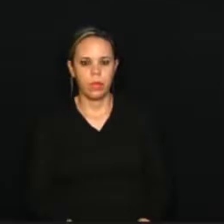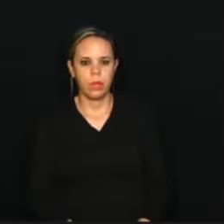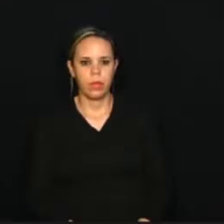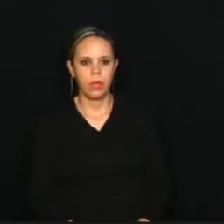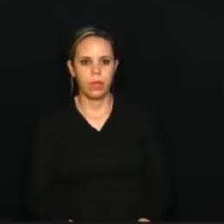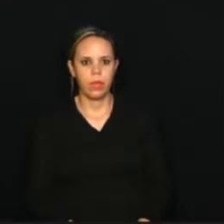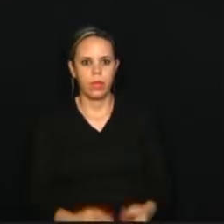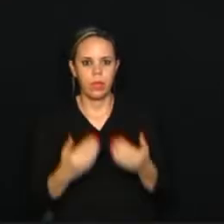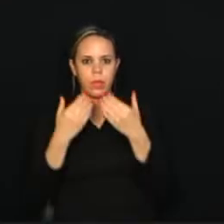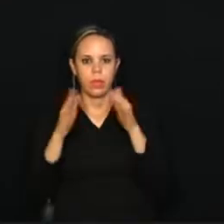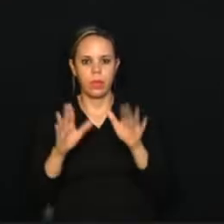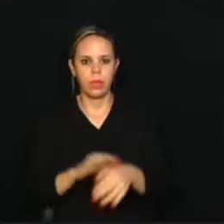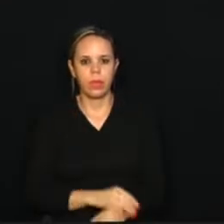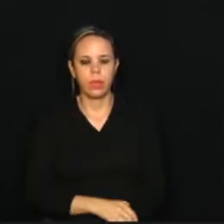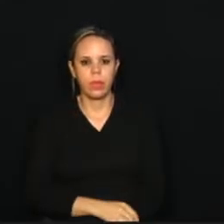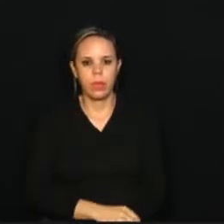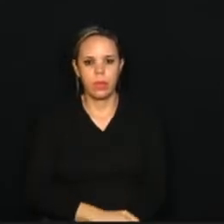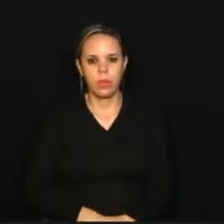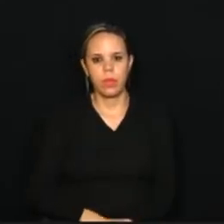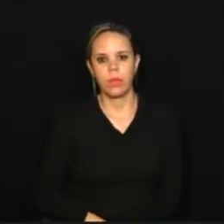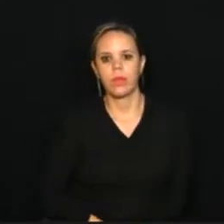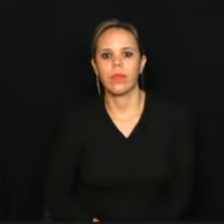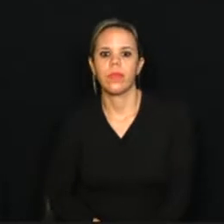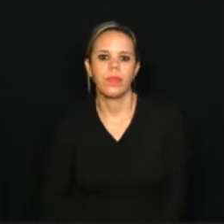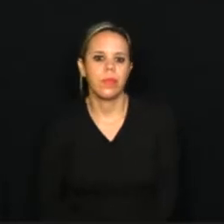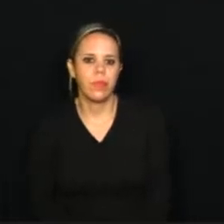Eu vou abrir a palavra para o